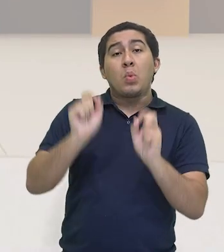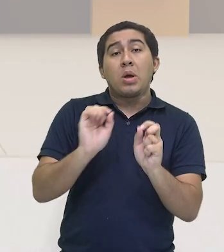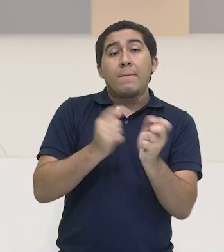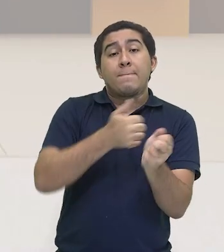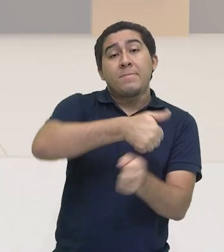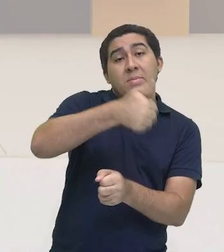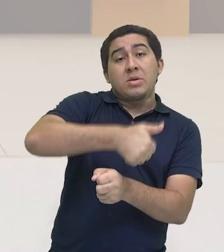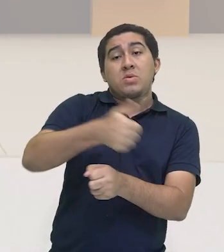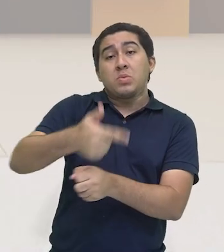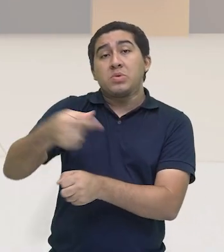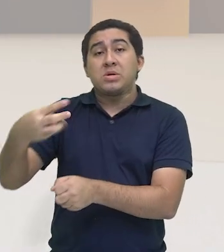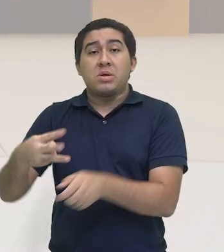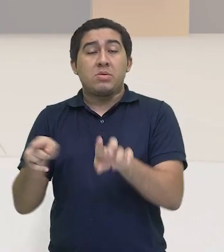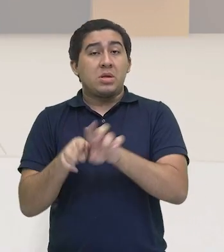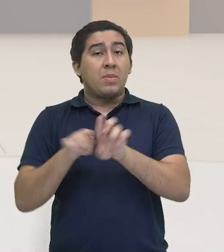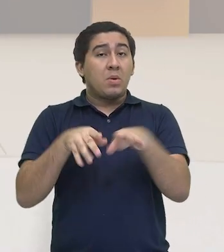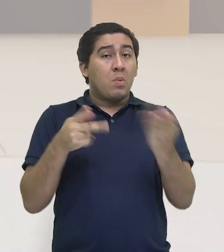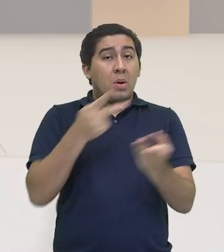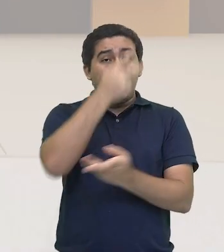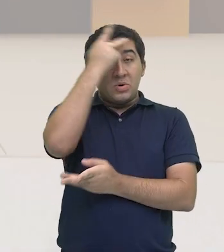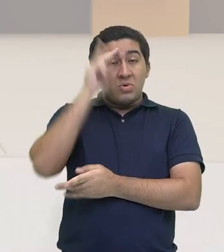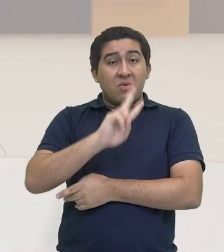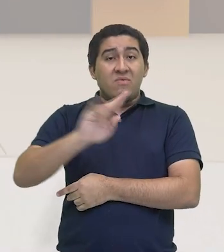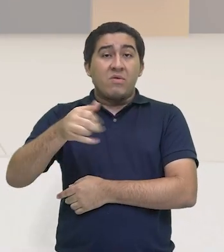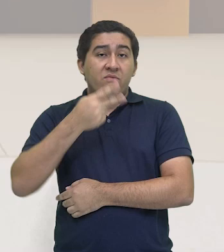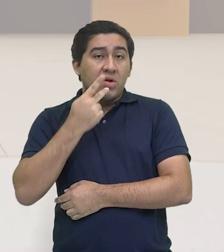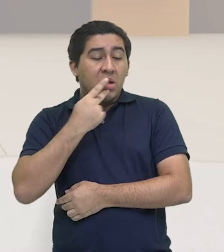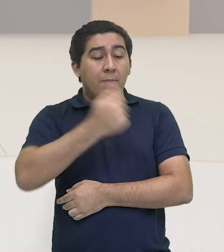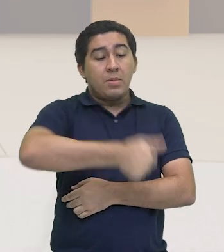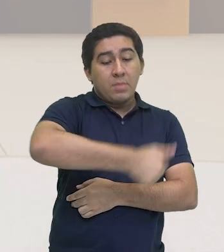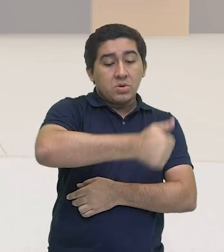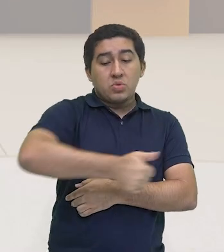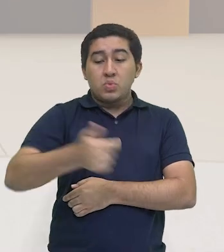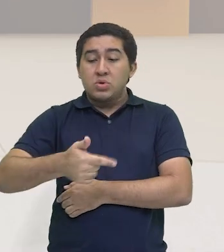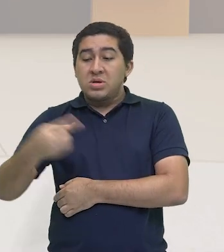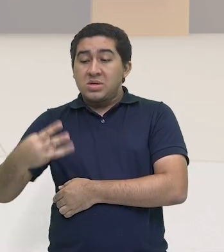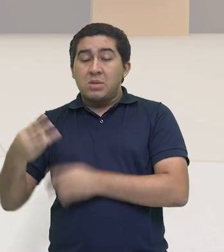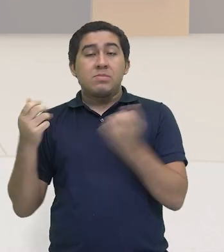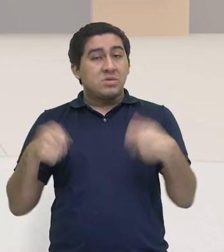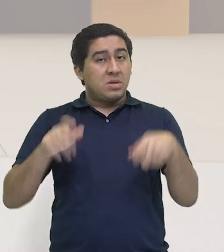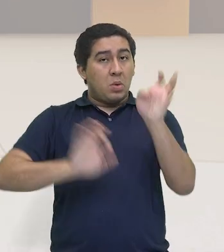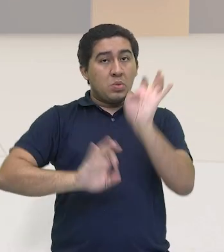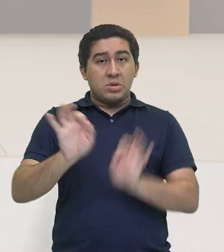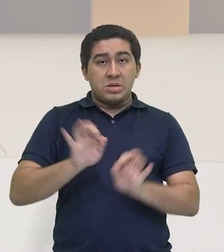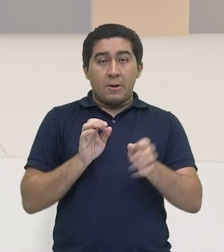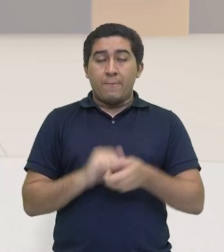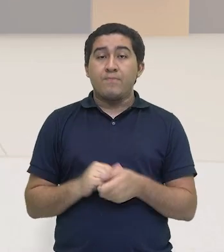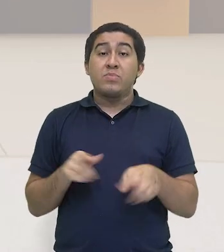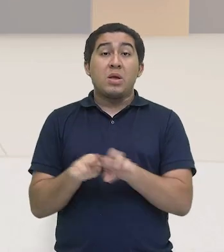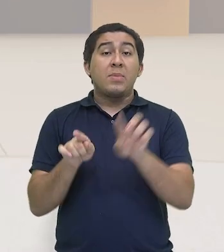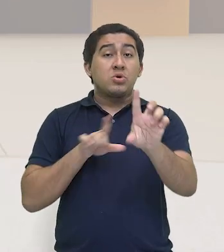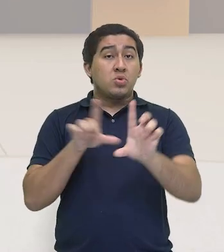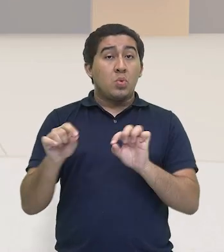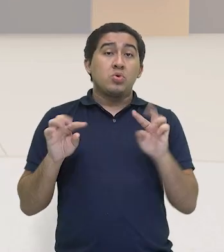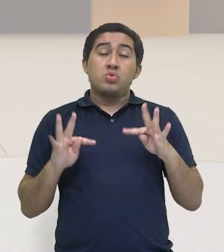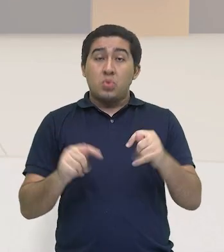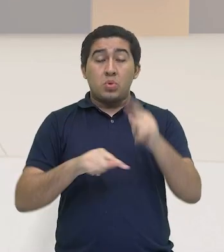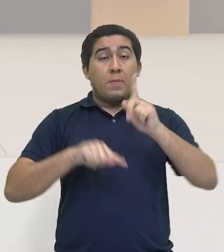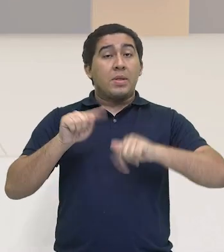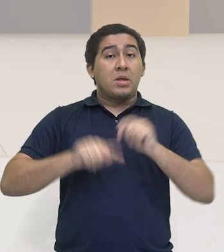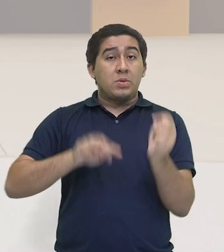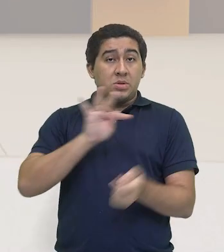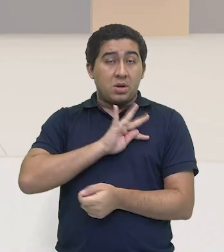dos personagens a serem entrevistados. Vai ser estabelecida aí. Bem como a escolha dos elementos